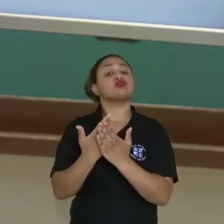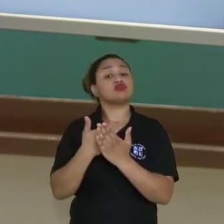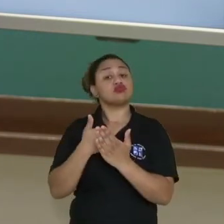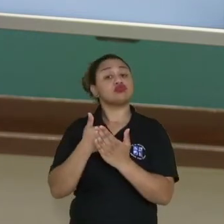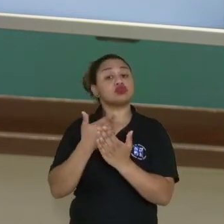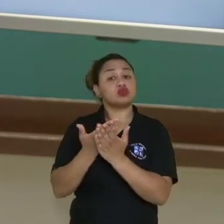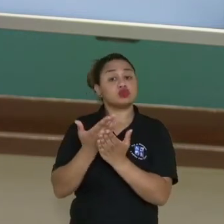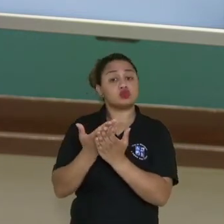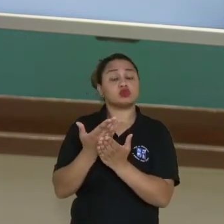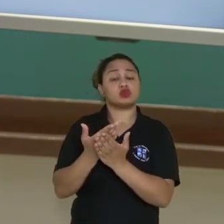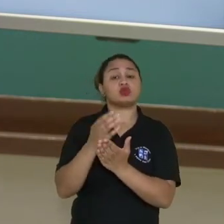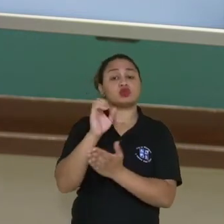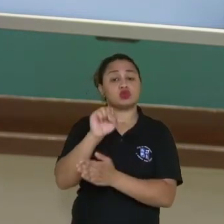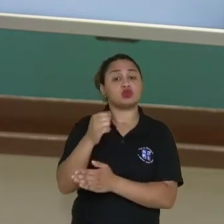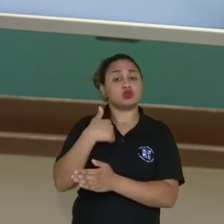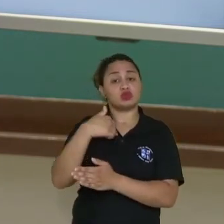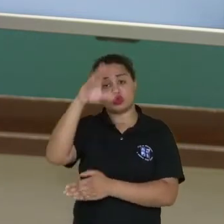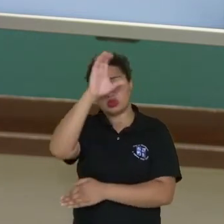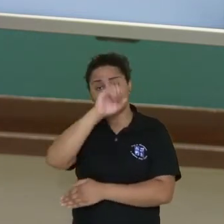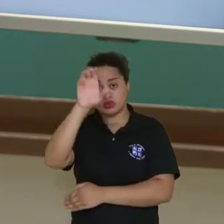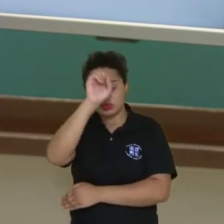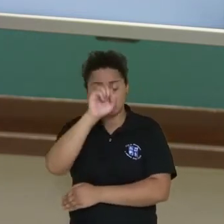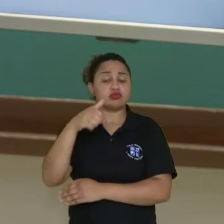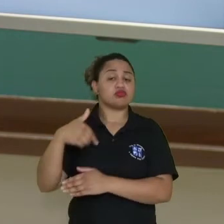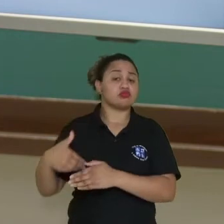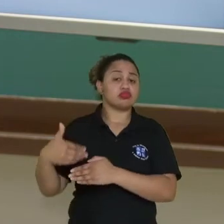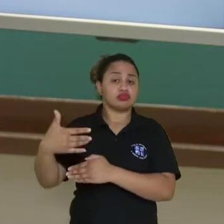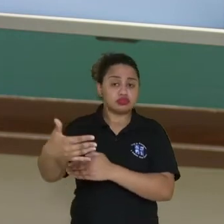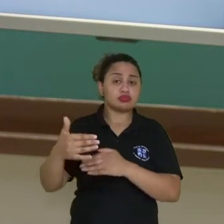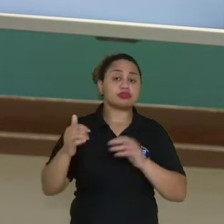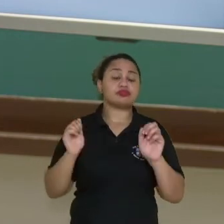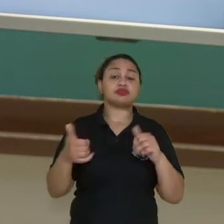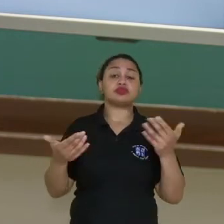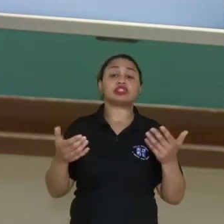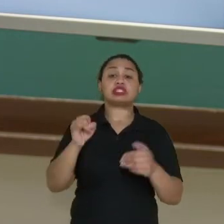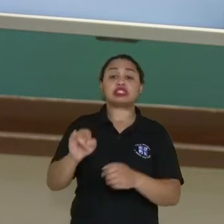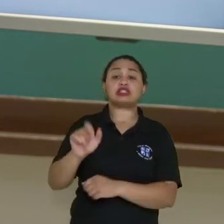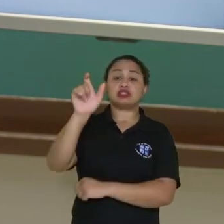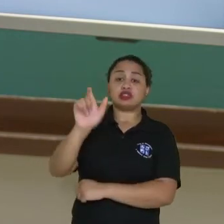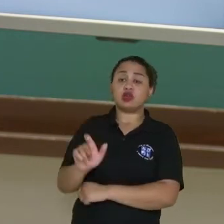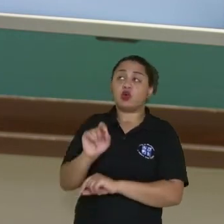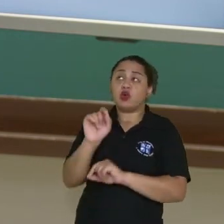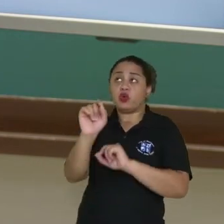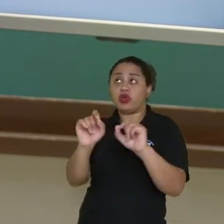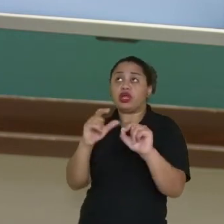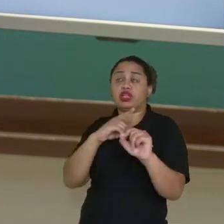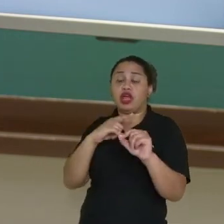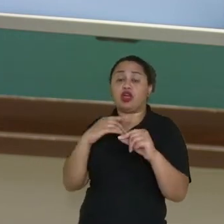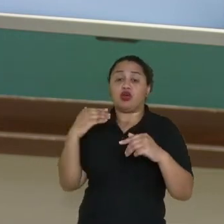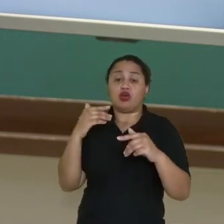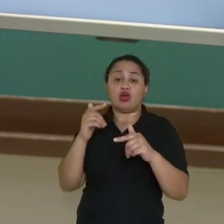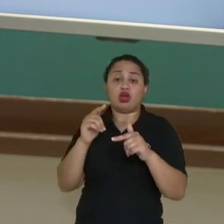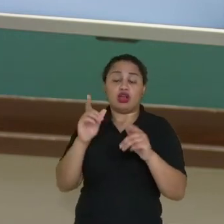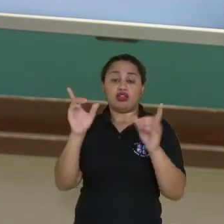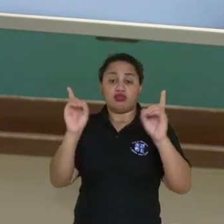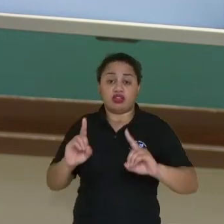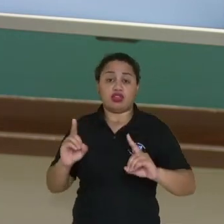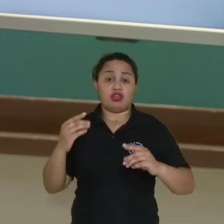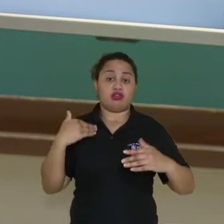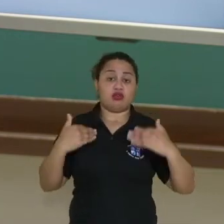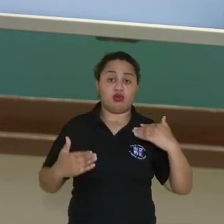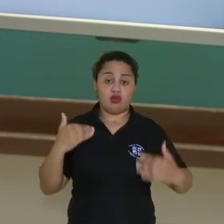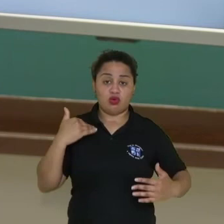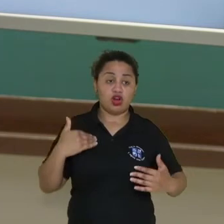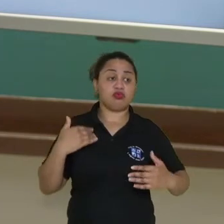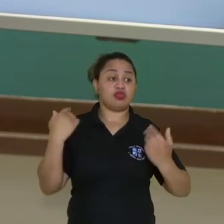o direito de acesso aos saberes historicamente construídos. Né? Se a pessoa tem um problema lá físico, né, uma deficiência física, precisa